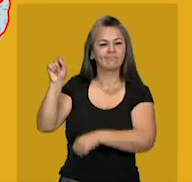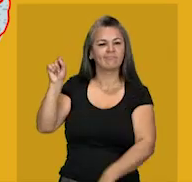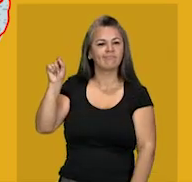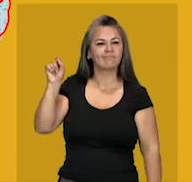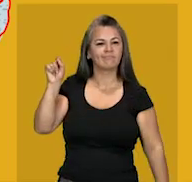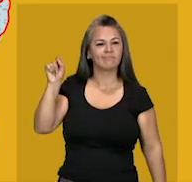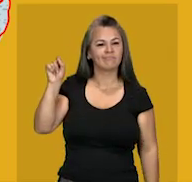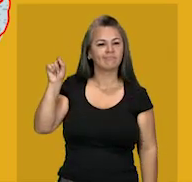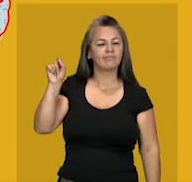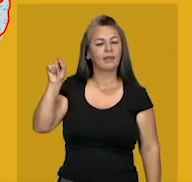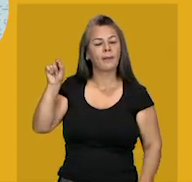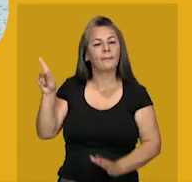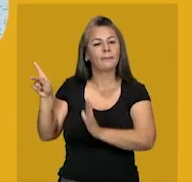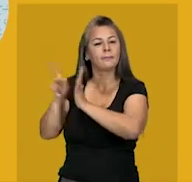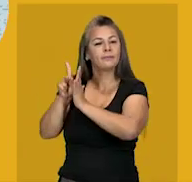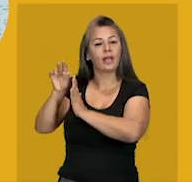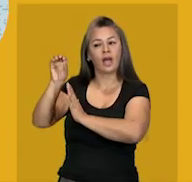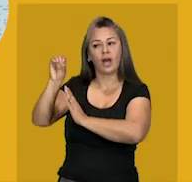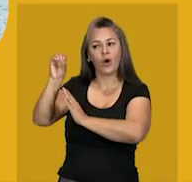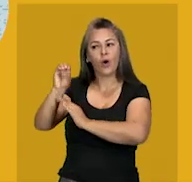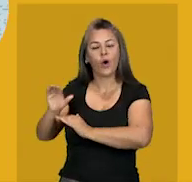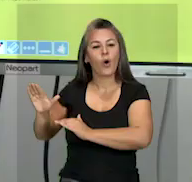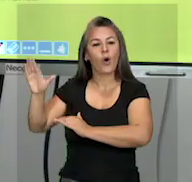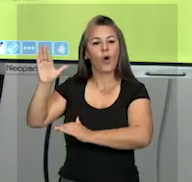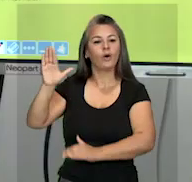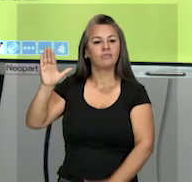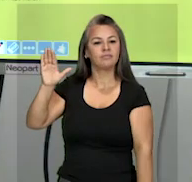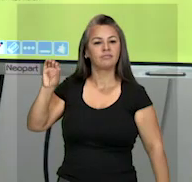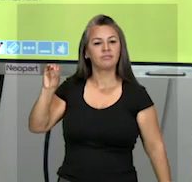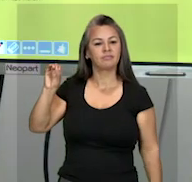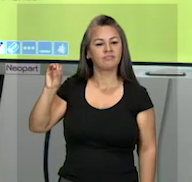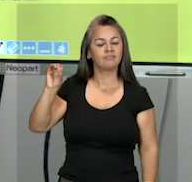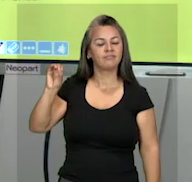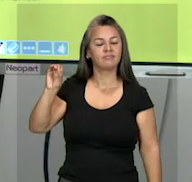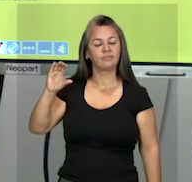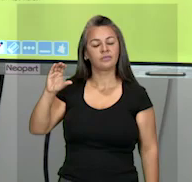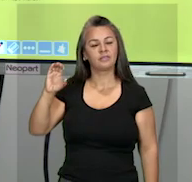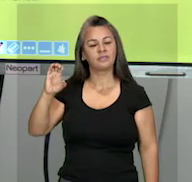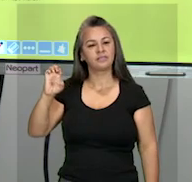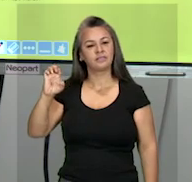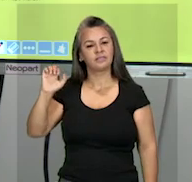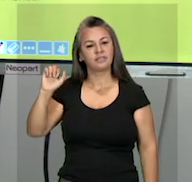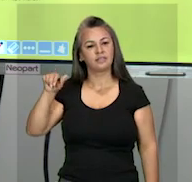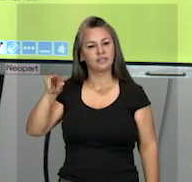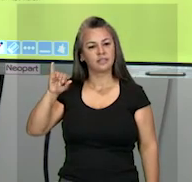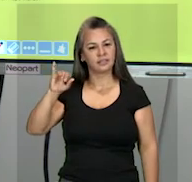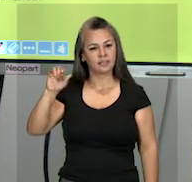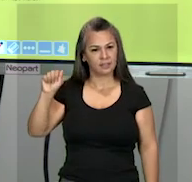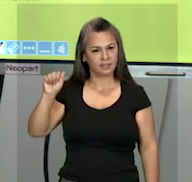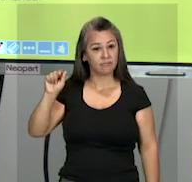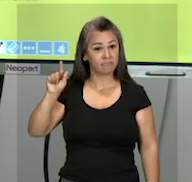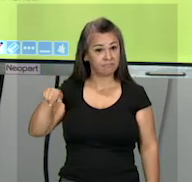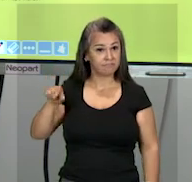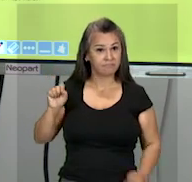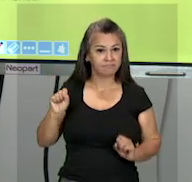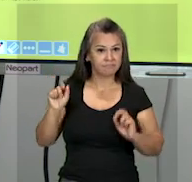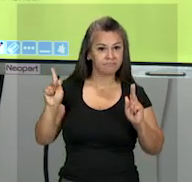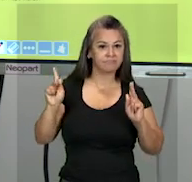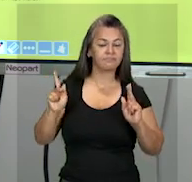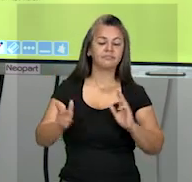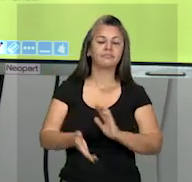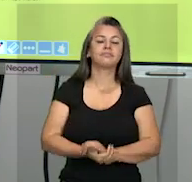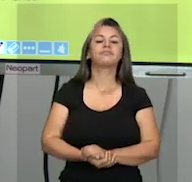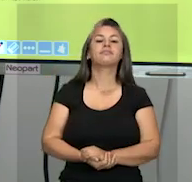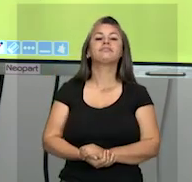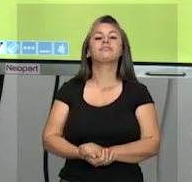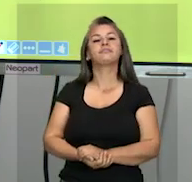muitas vezes a gente não conhece muito, não ouve falar muito deles, mas fazem parte também da Oceania. Bom, e